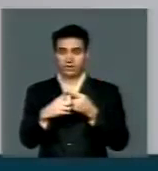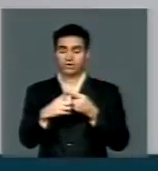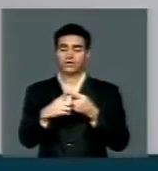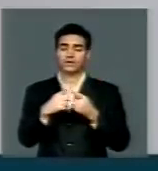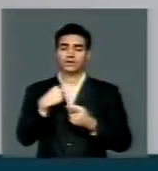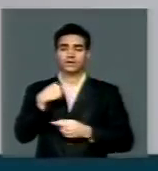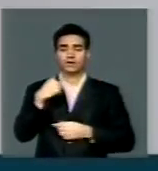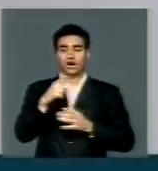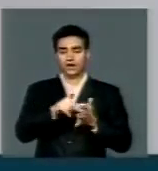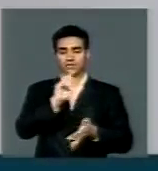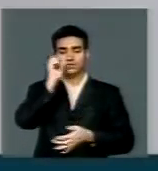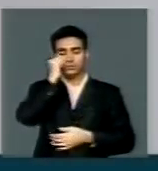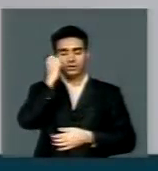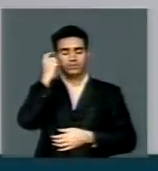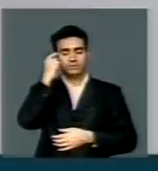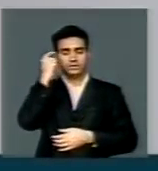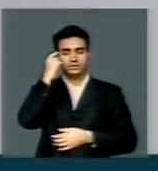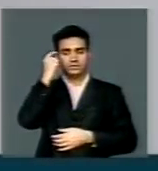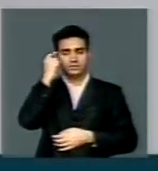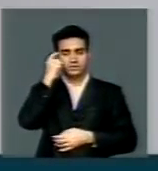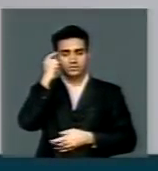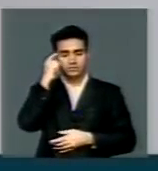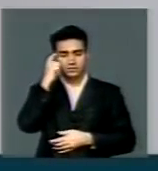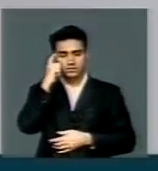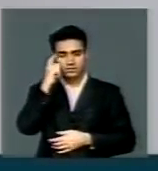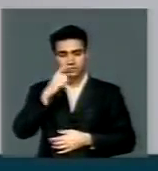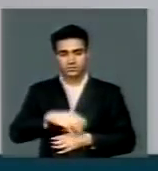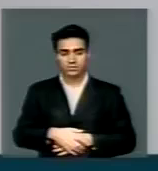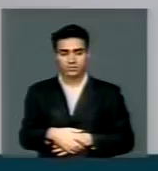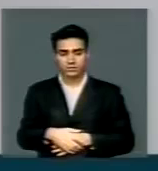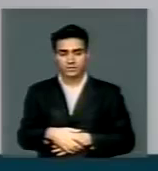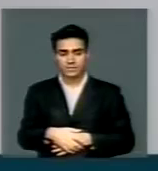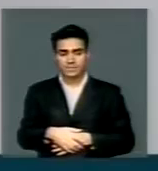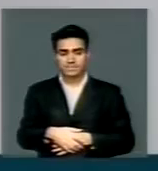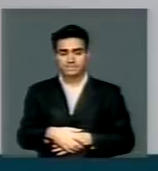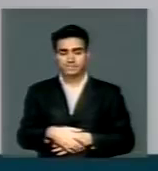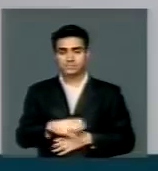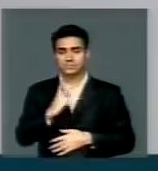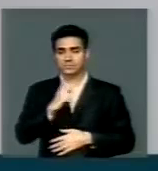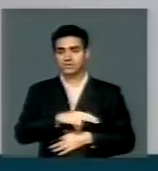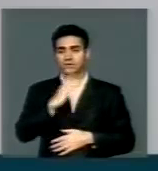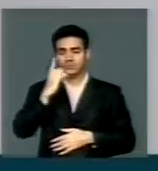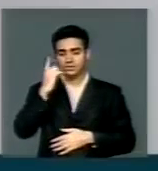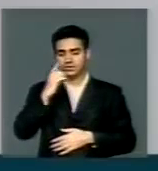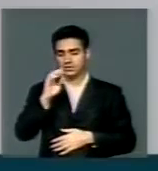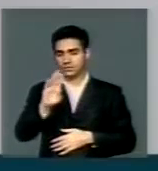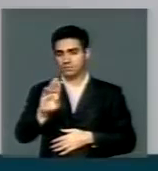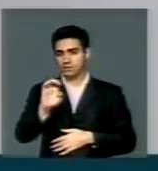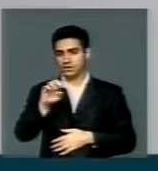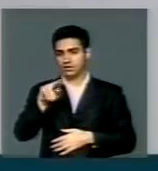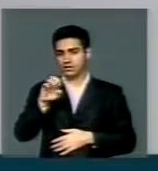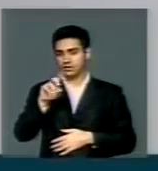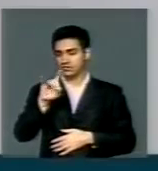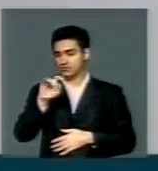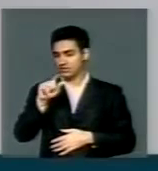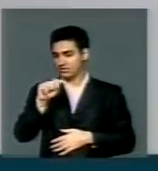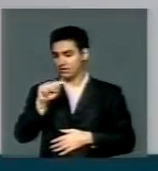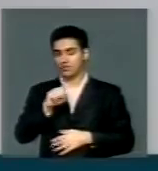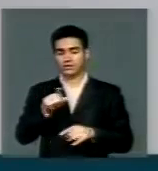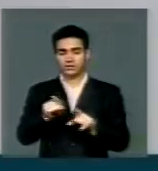de dormir, e que tem a ver com o que foi falado aqui pela deputada Benedita e por tantos